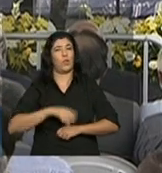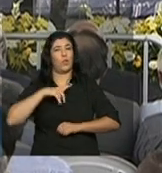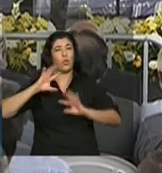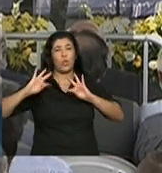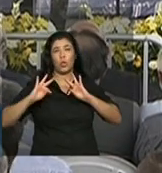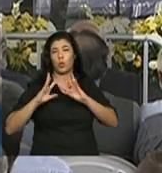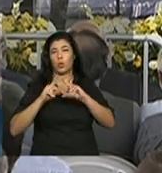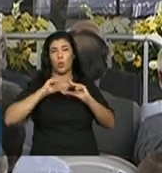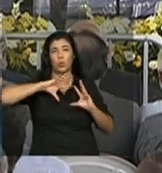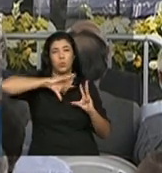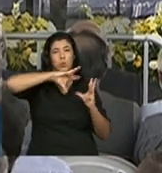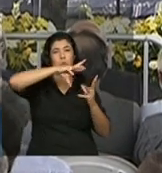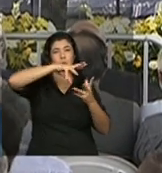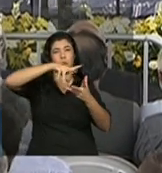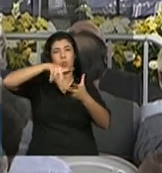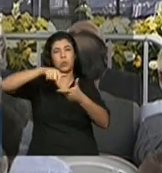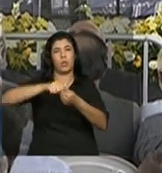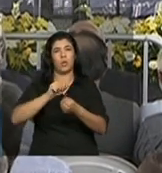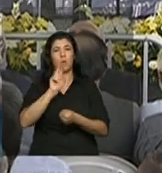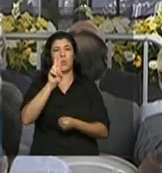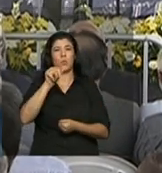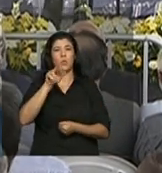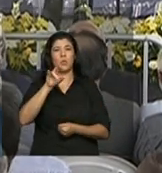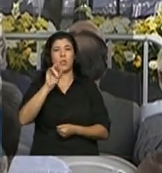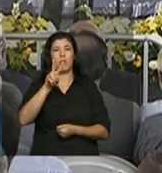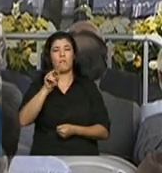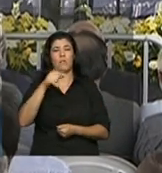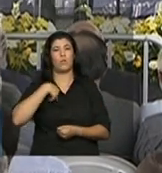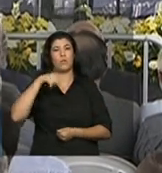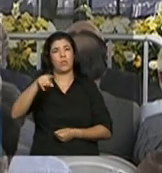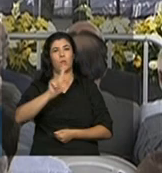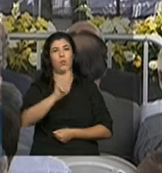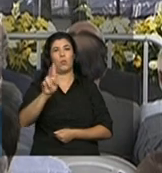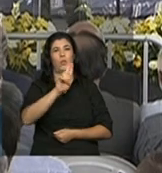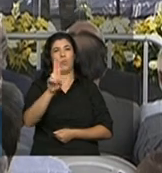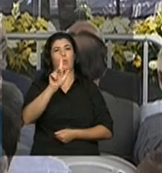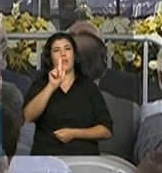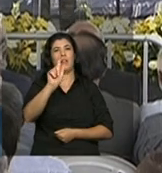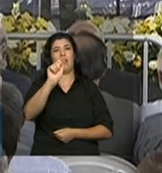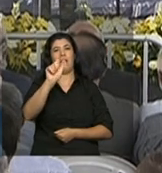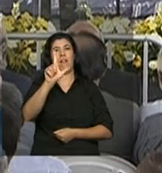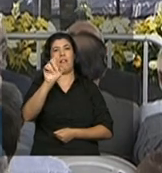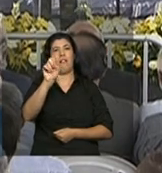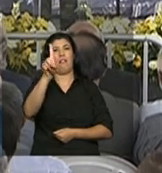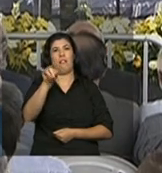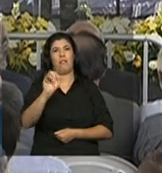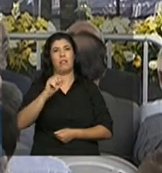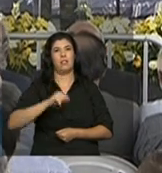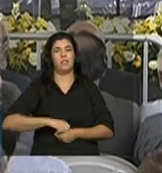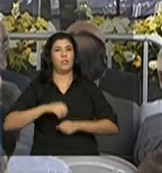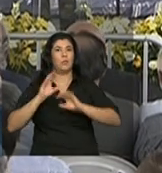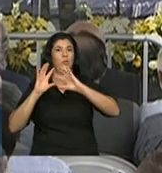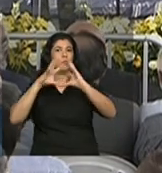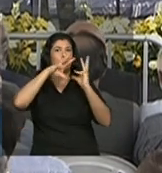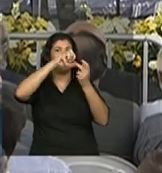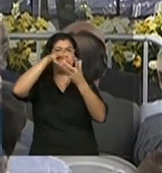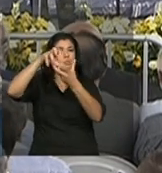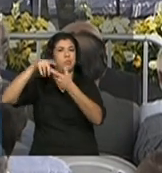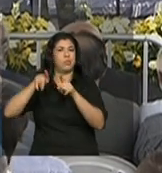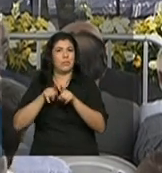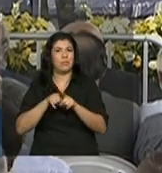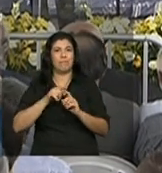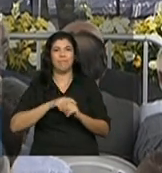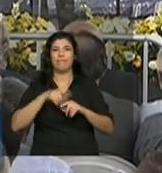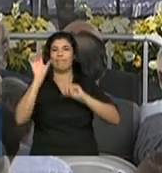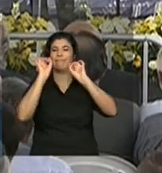Láctea. É de uma galáxia chamada Rio de Janeiro. Uma galáxia especial.